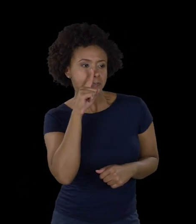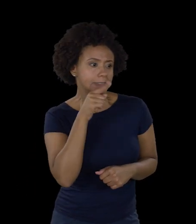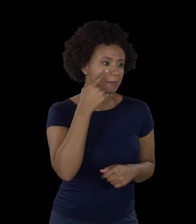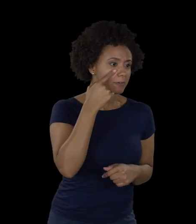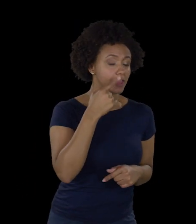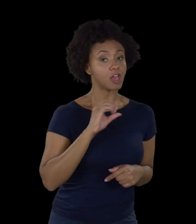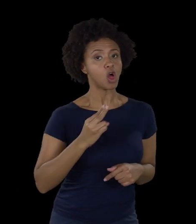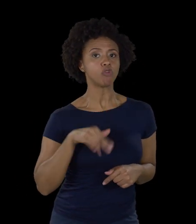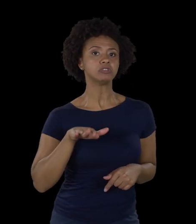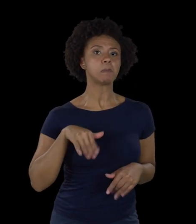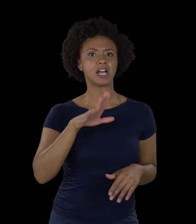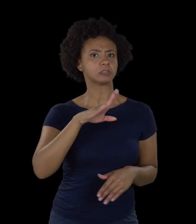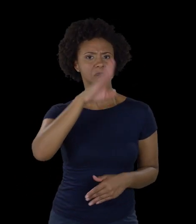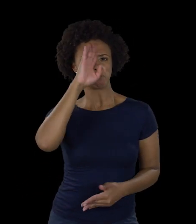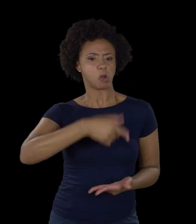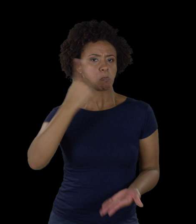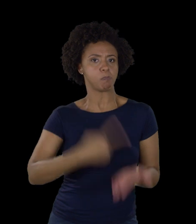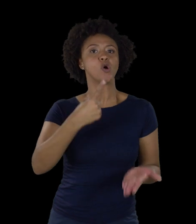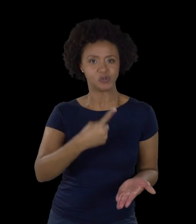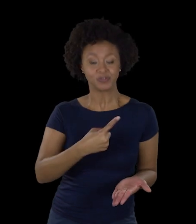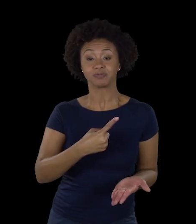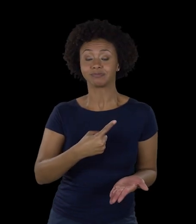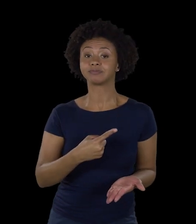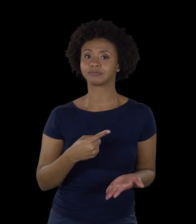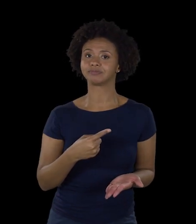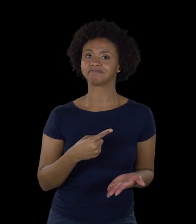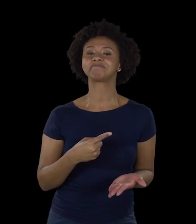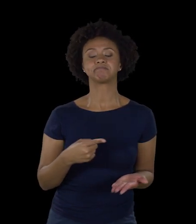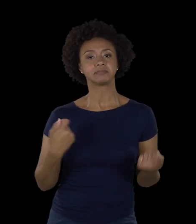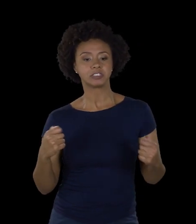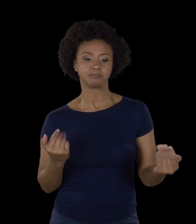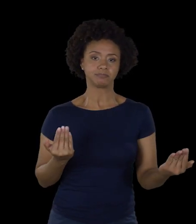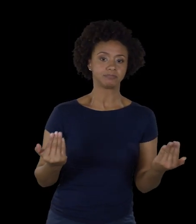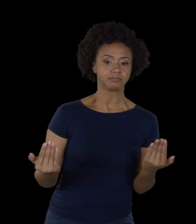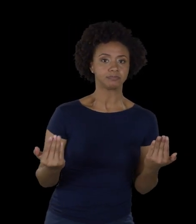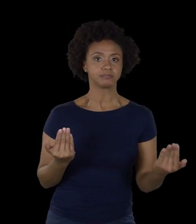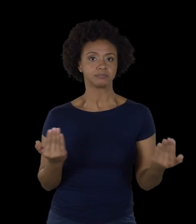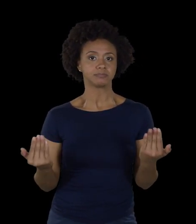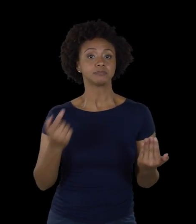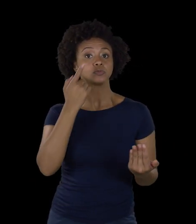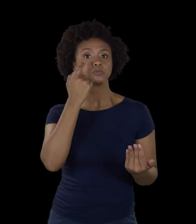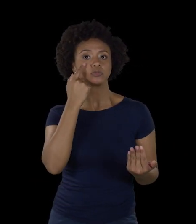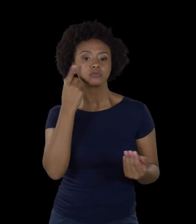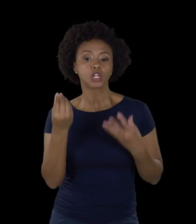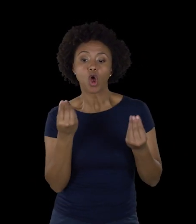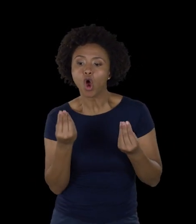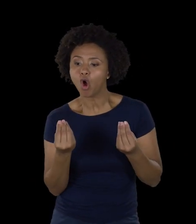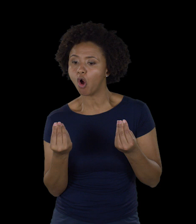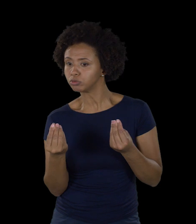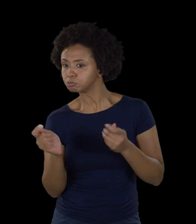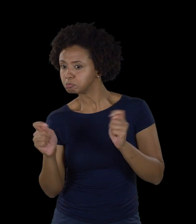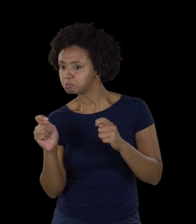perfil mais arrojado. Tanto o conservador como o arrojado tem que sempre levar em conta o cenário.